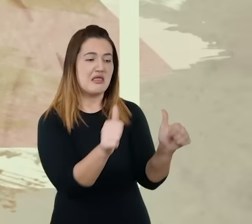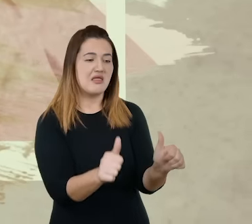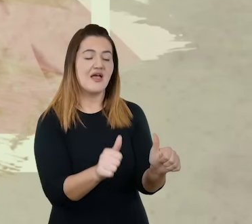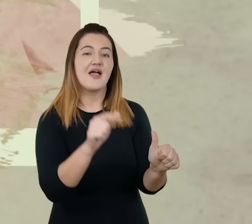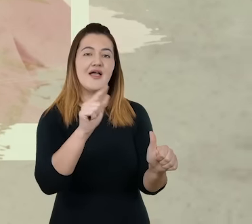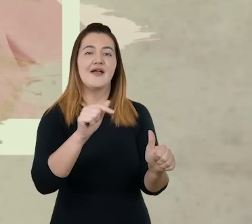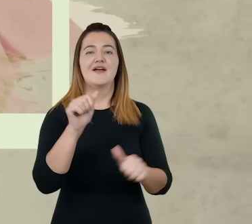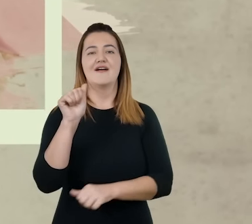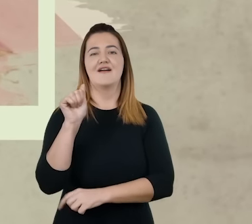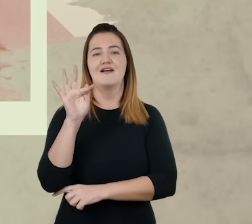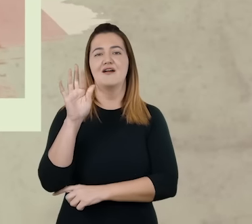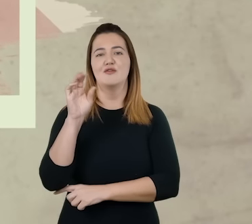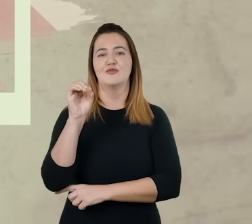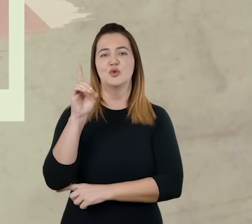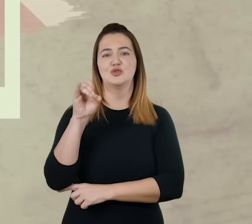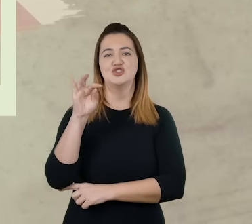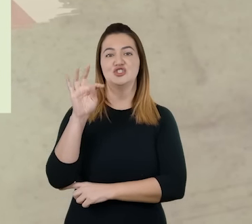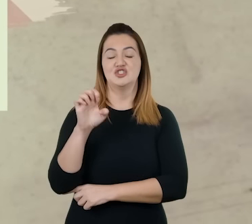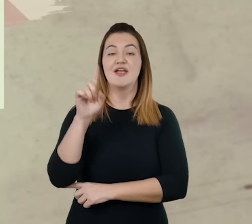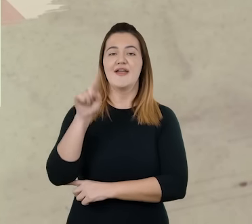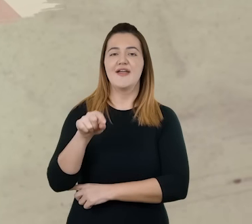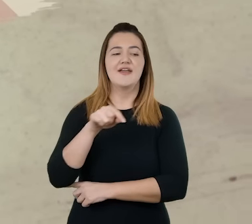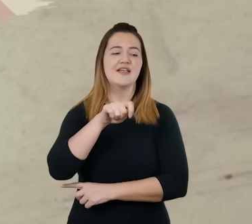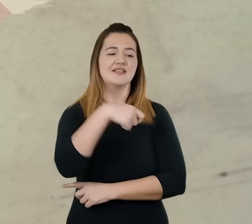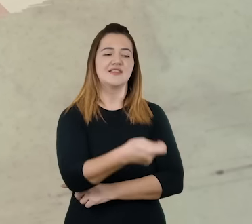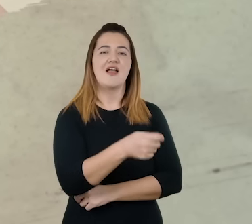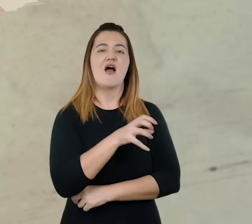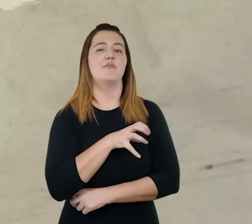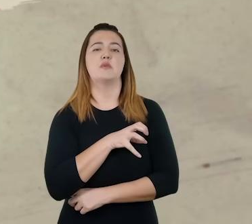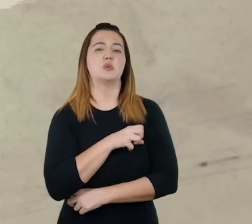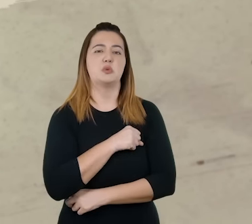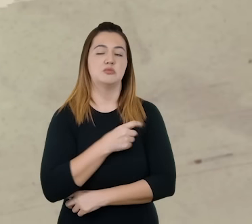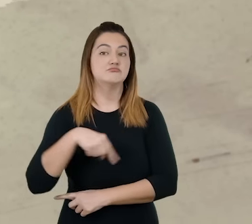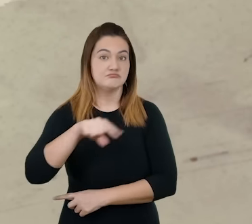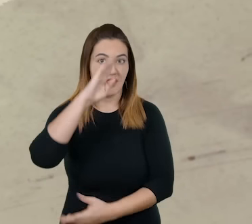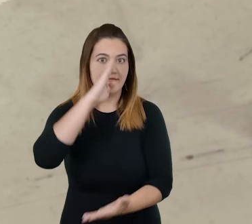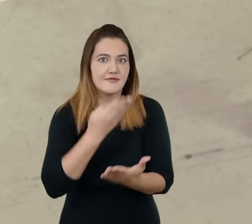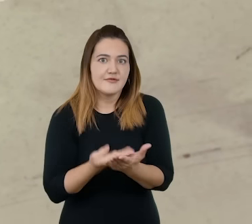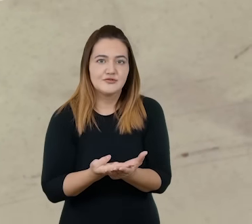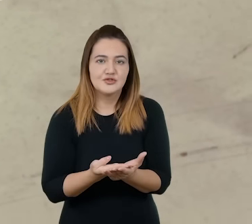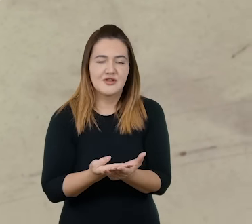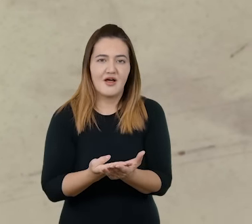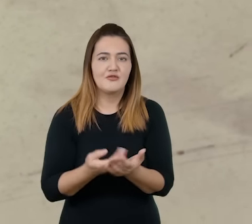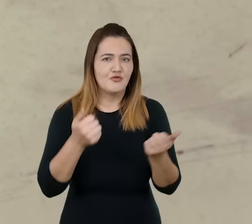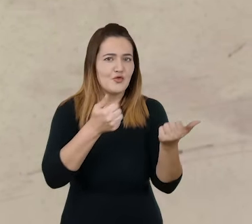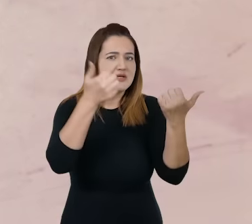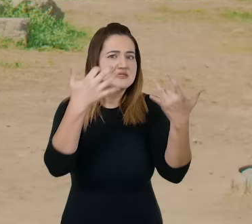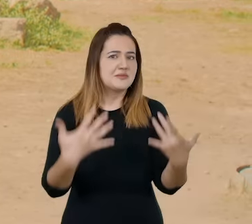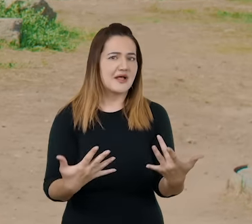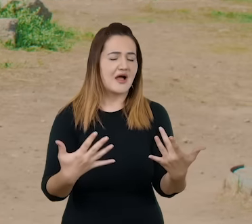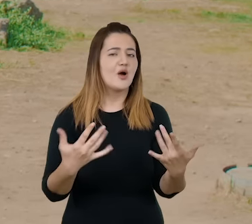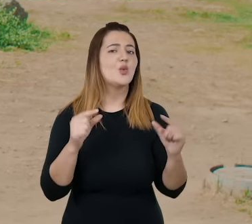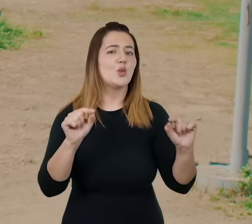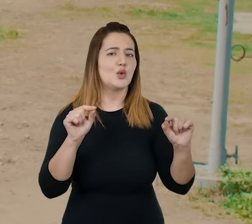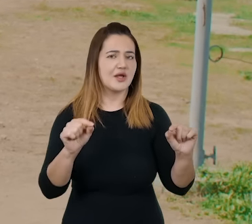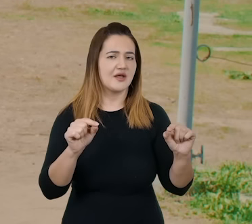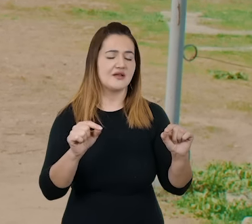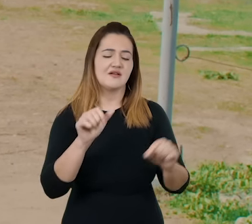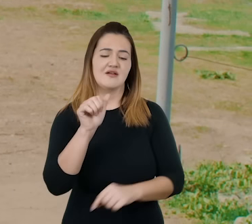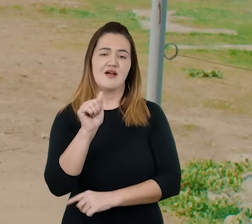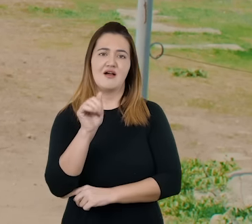do amor. E no final do programa de hoje, eu voltarei a falar dessa deusa do amor ao contrastar a doutrina